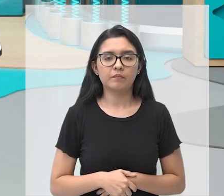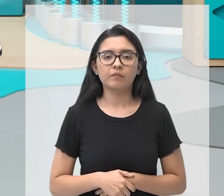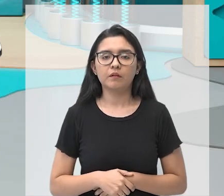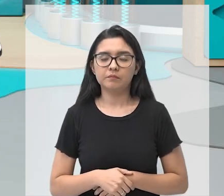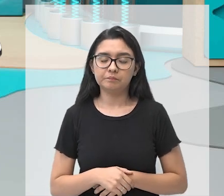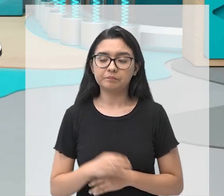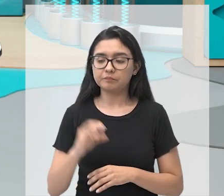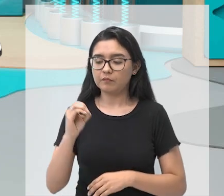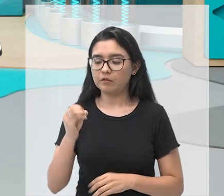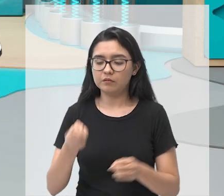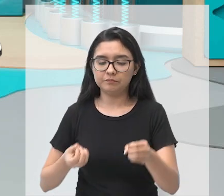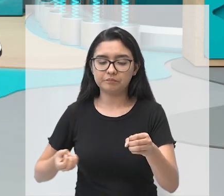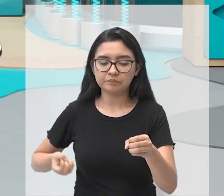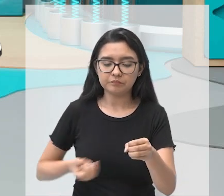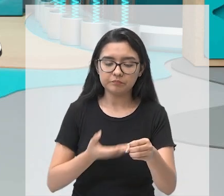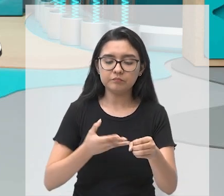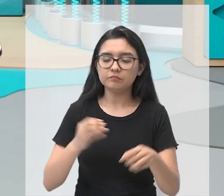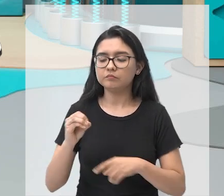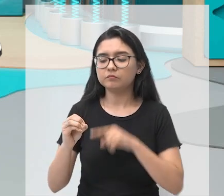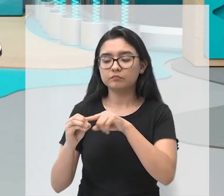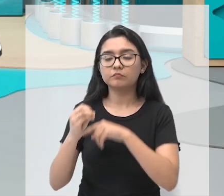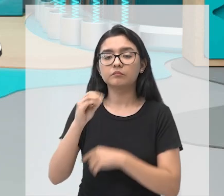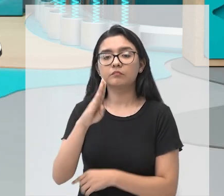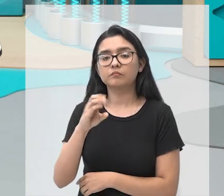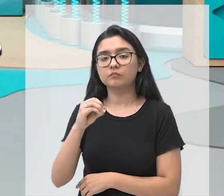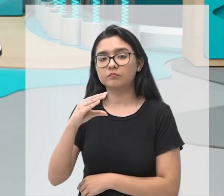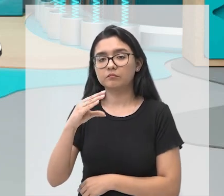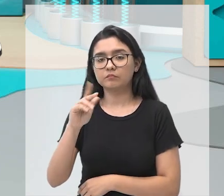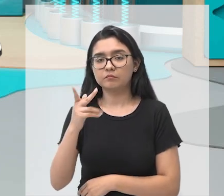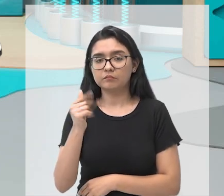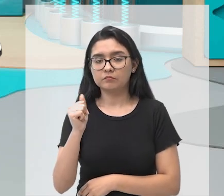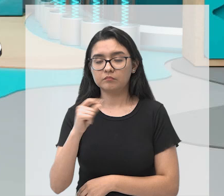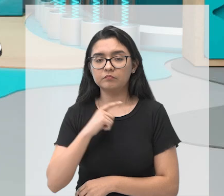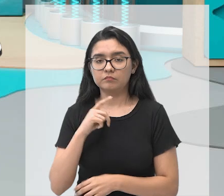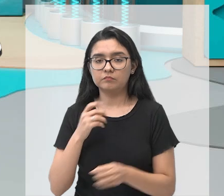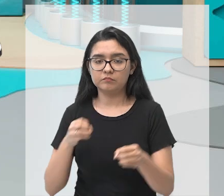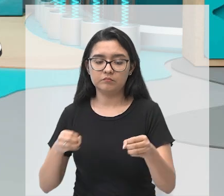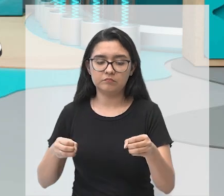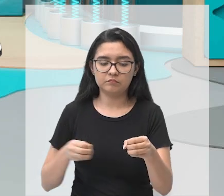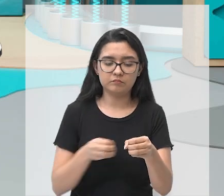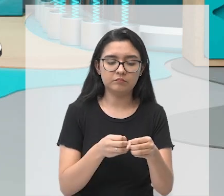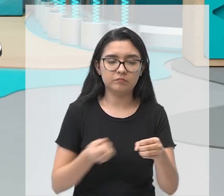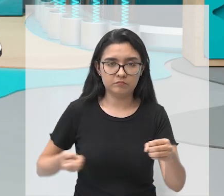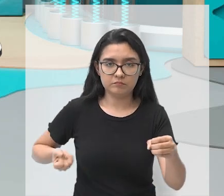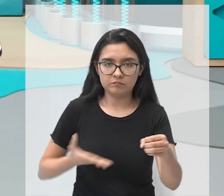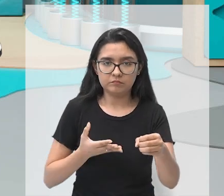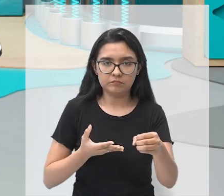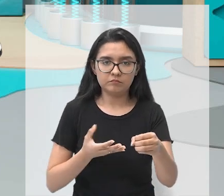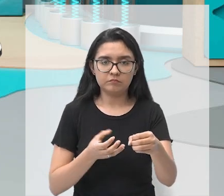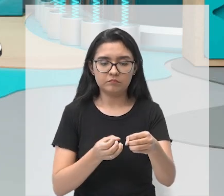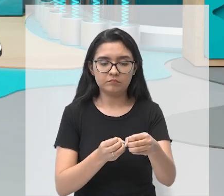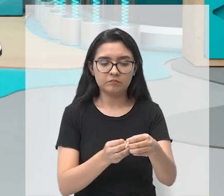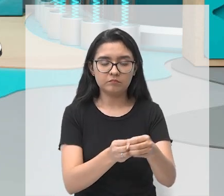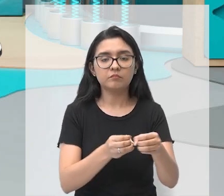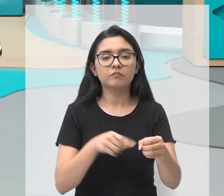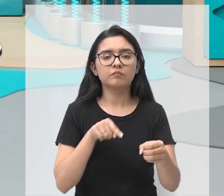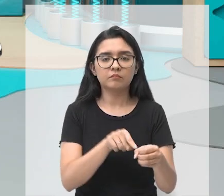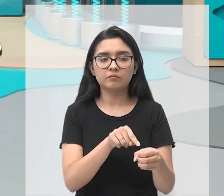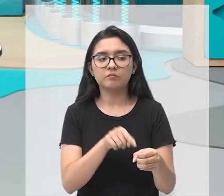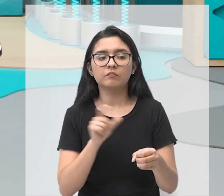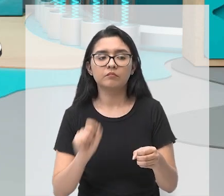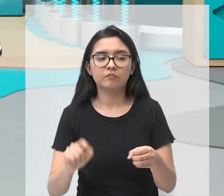das bolas, que são chamadas de bochas, a fim de que elas se aproximem de um ponto determinado aleatoriamente, isso